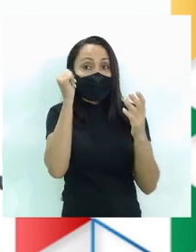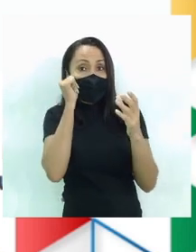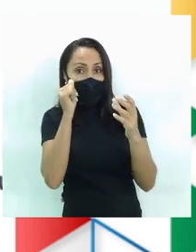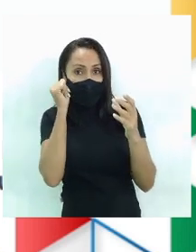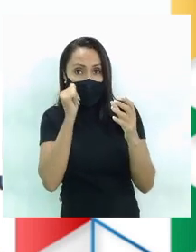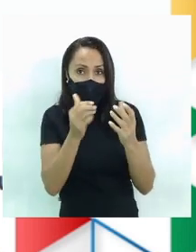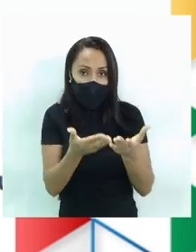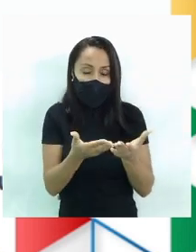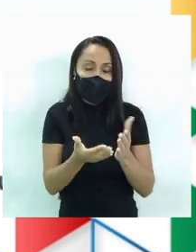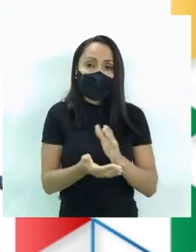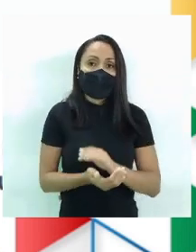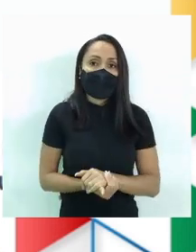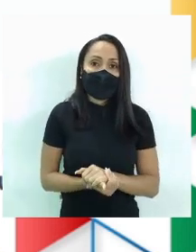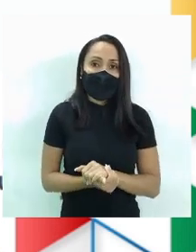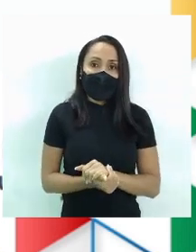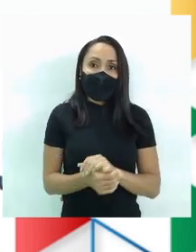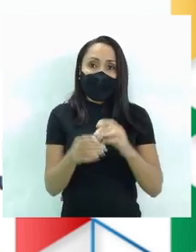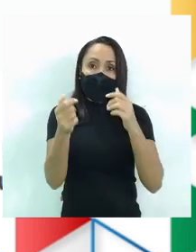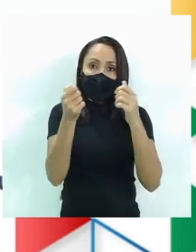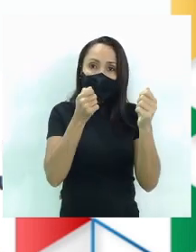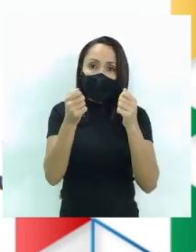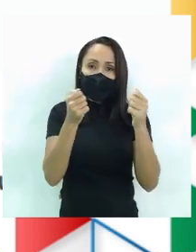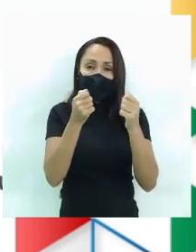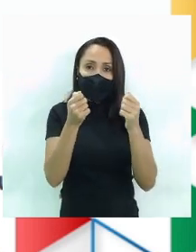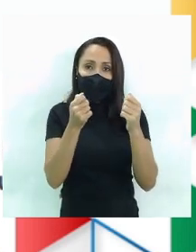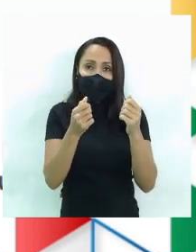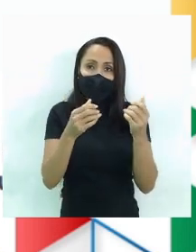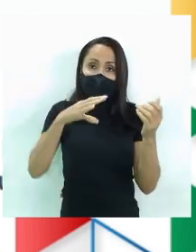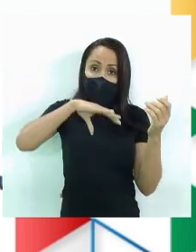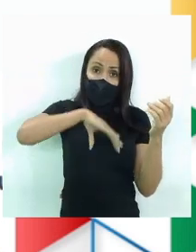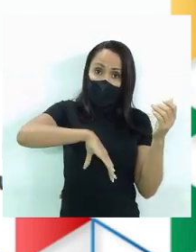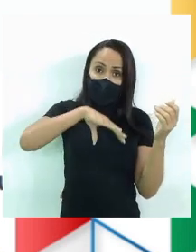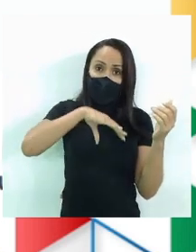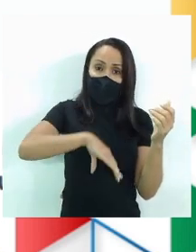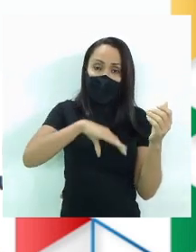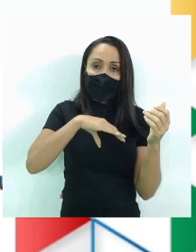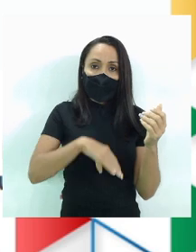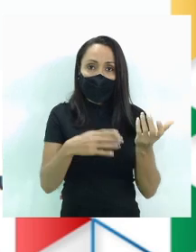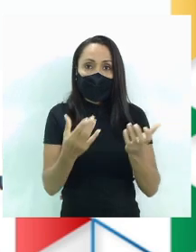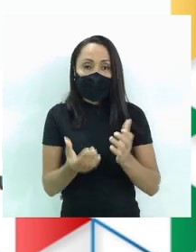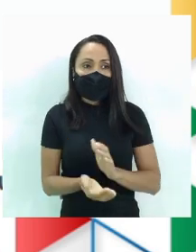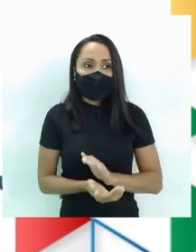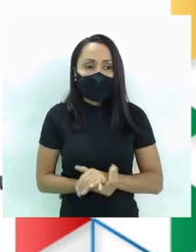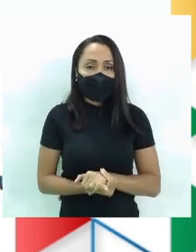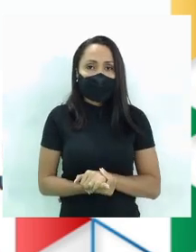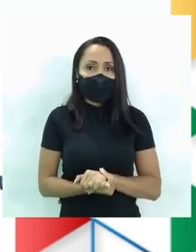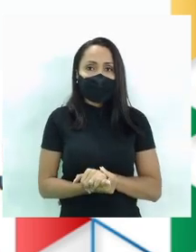secundárias femininas e pelo controle do ciclo menstrual. São hormônios sexuais femininos,